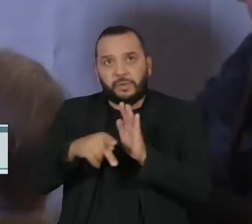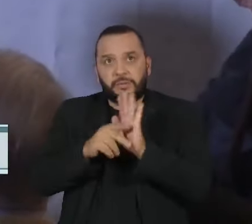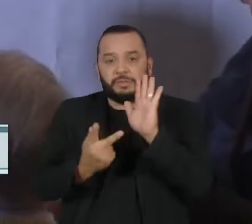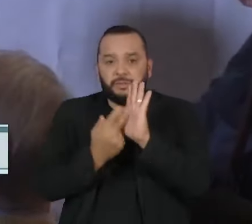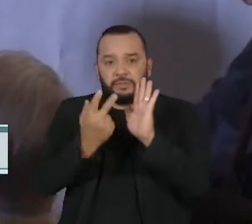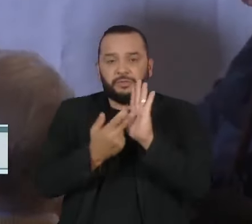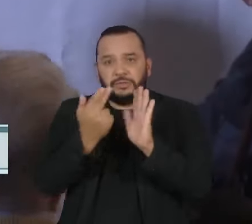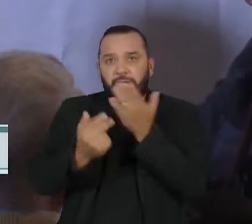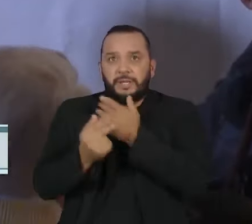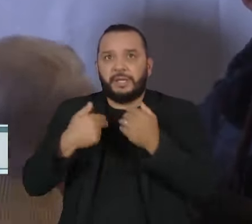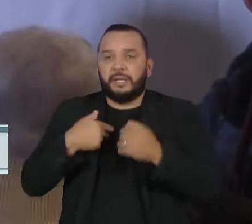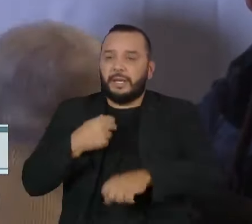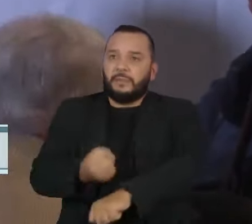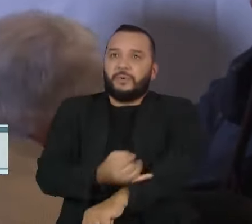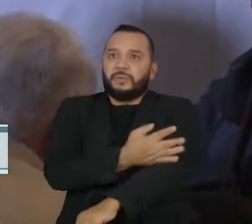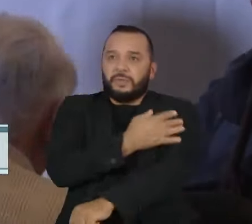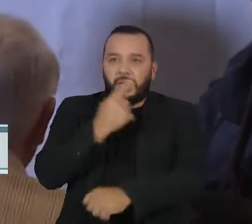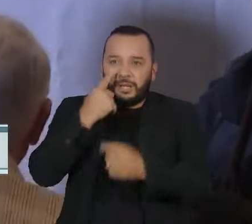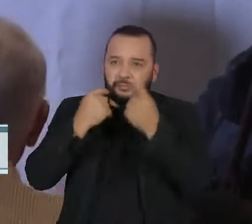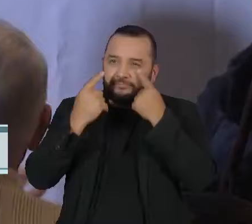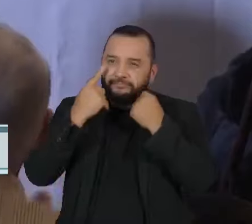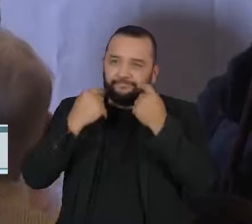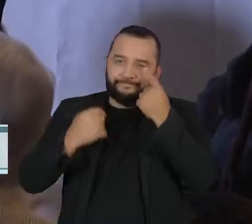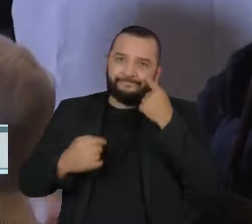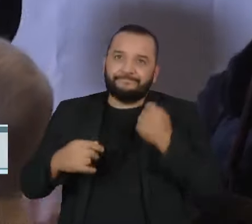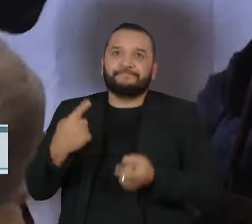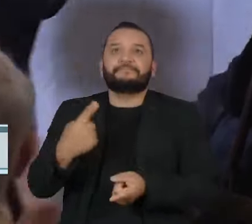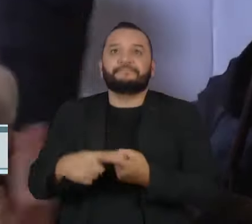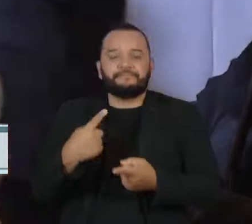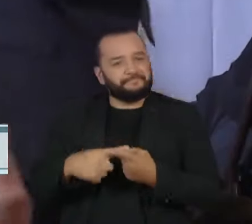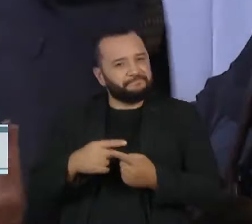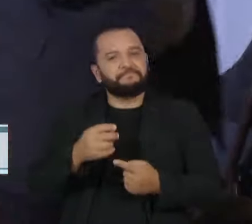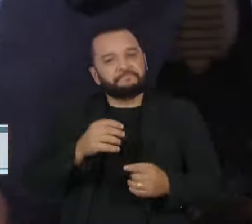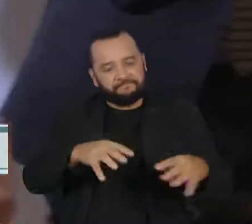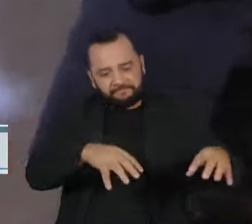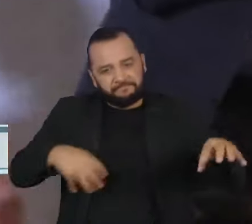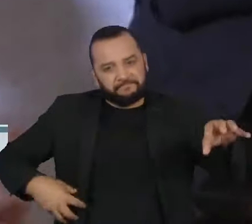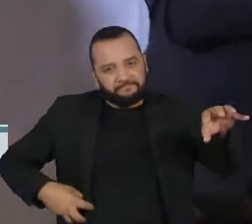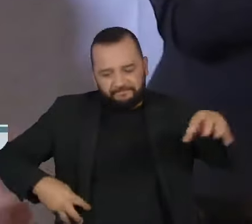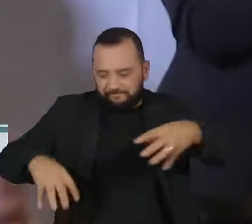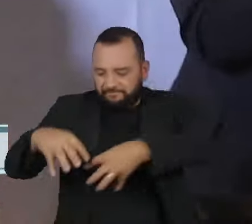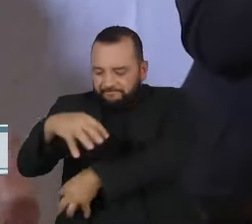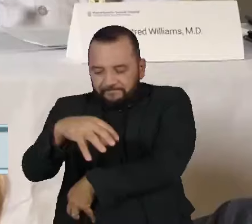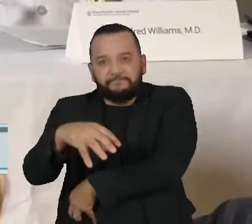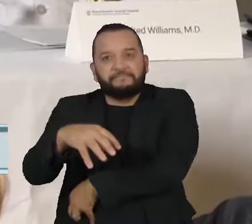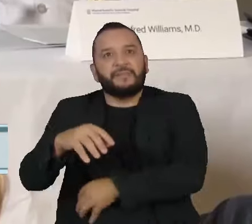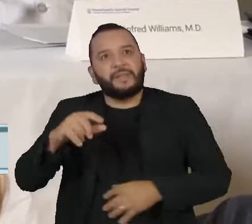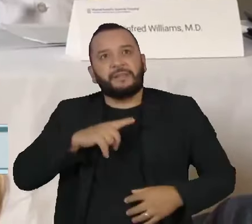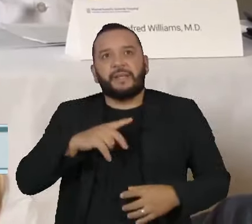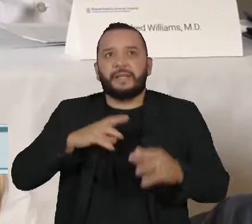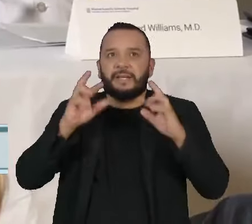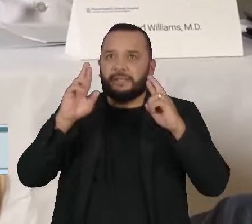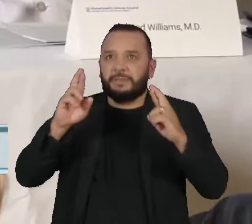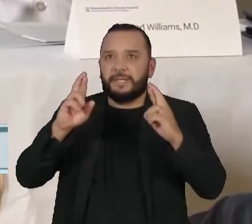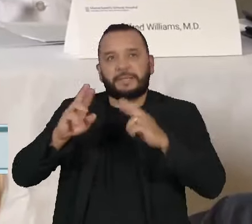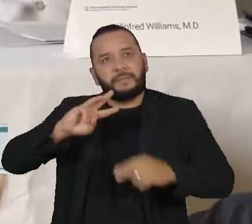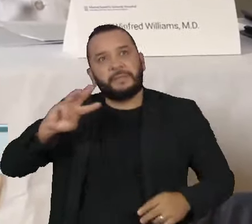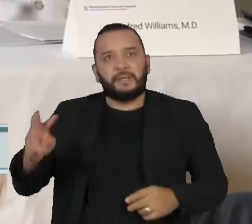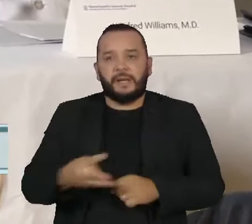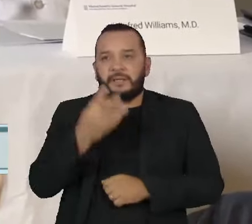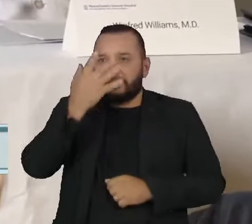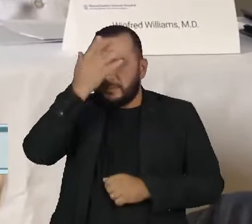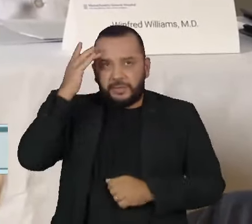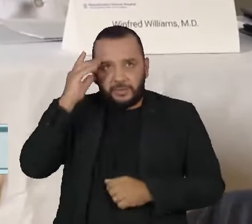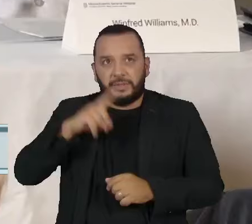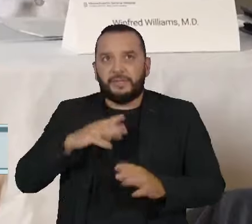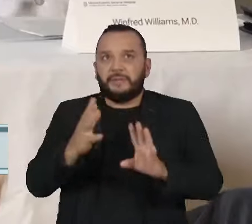se emocionou ao anunciar o sucesso ressaltou que o avanço representa esperança para milhares de pacientes que